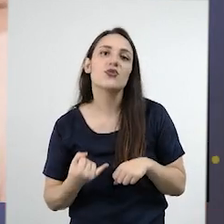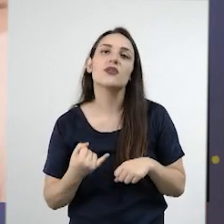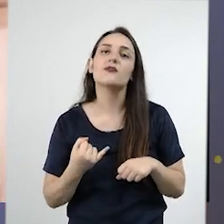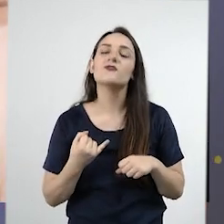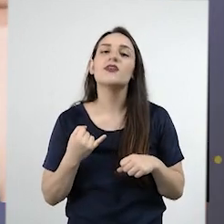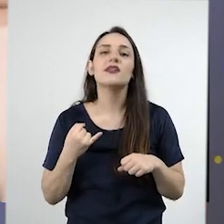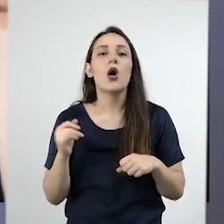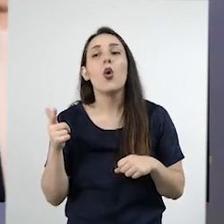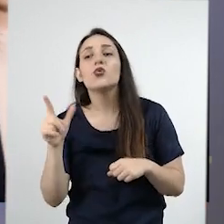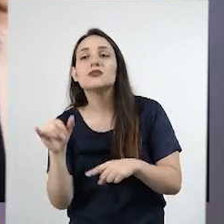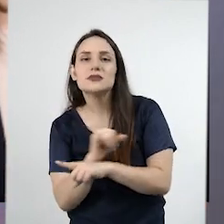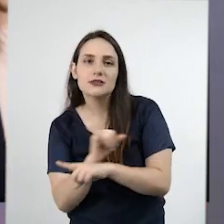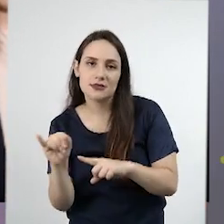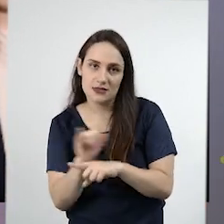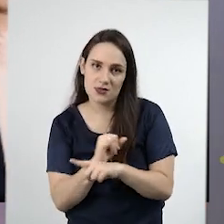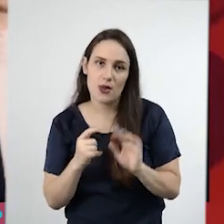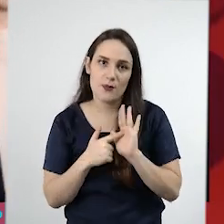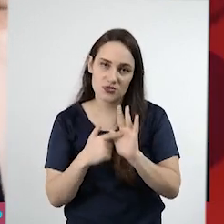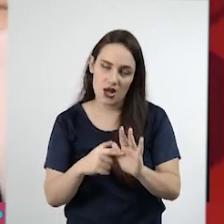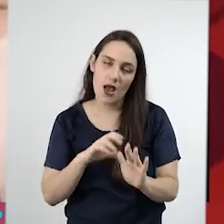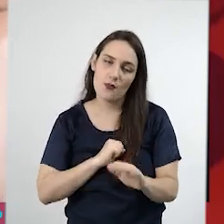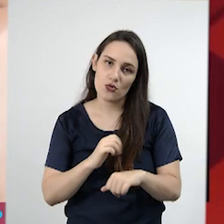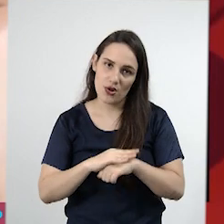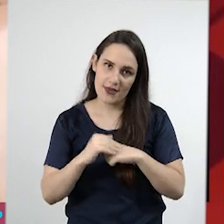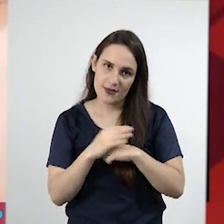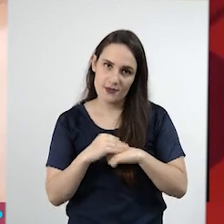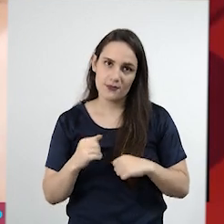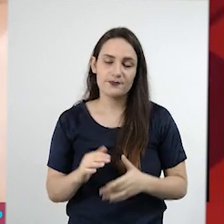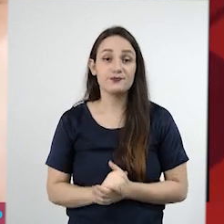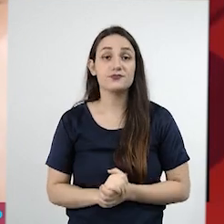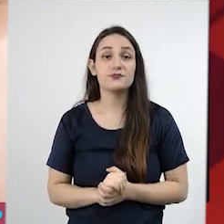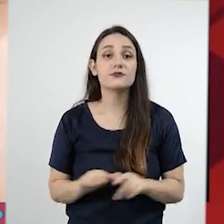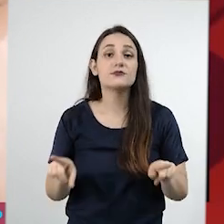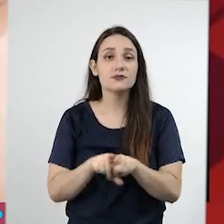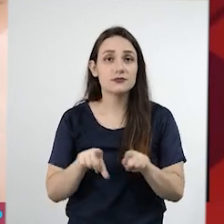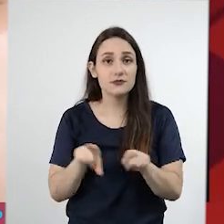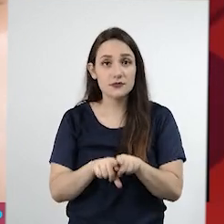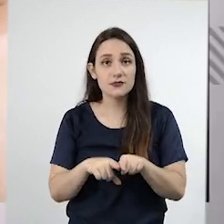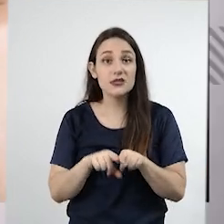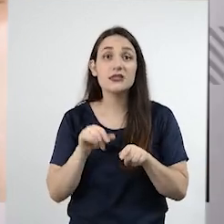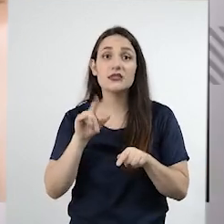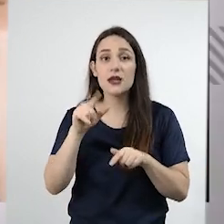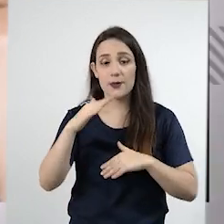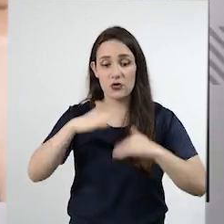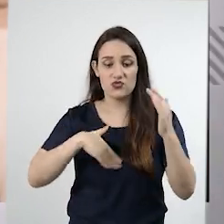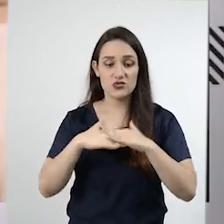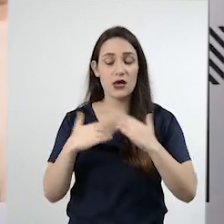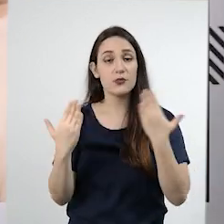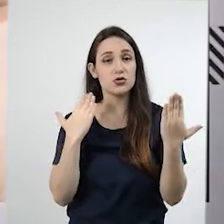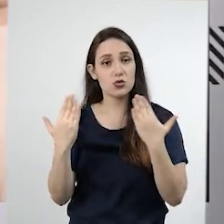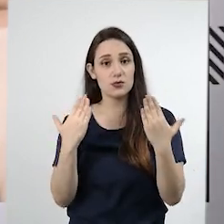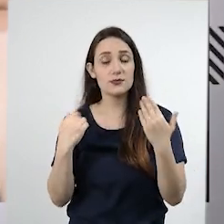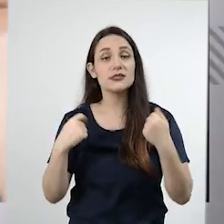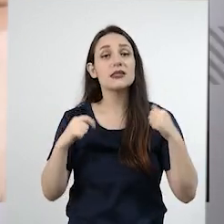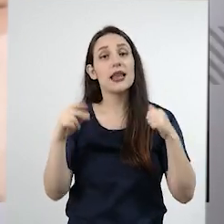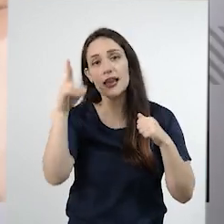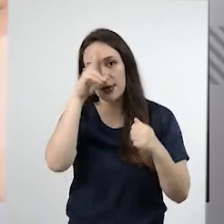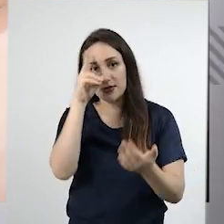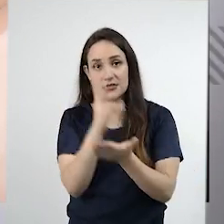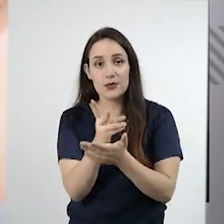afeto. E em relação às questões aí de auxílio e orientação psicológica, lembrar que